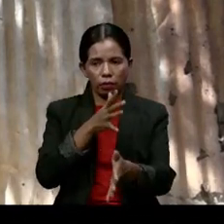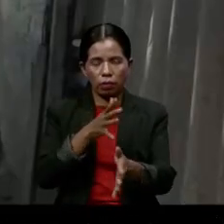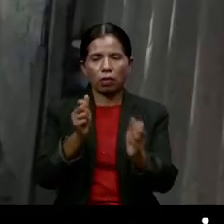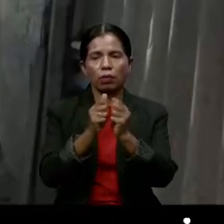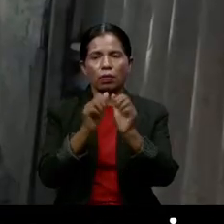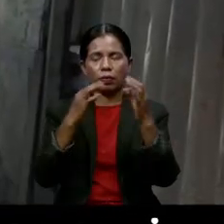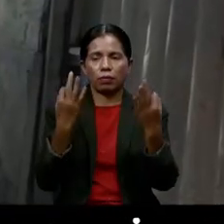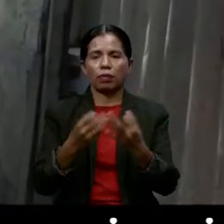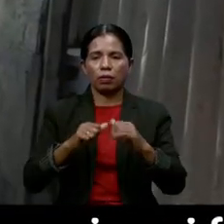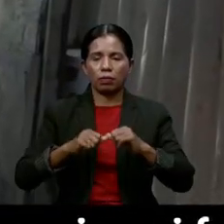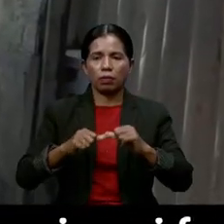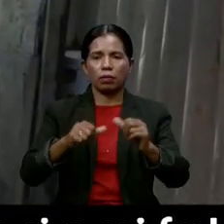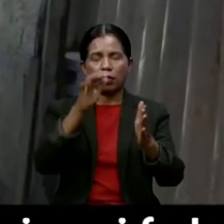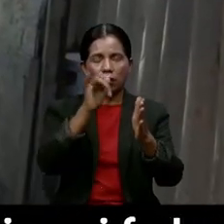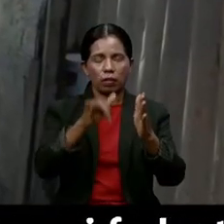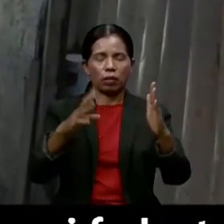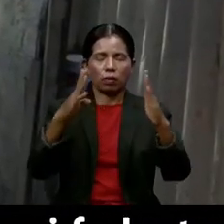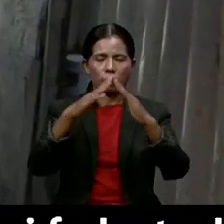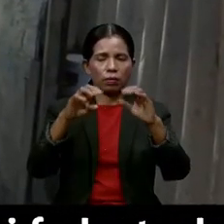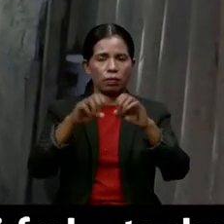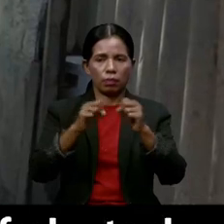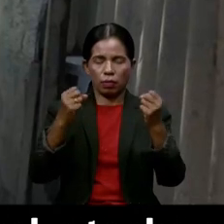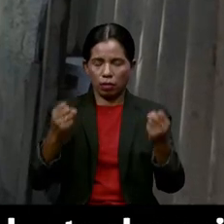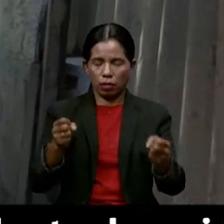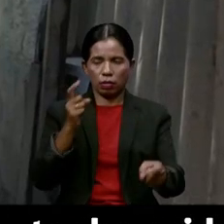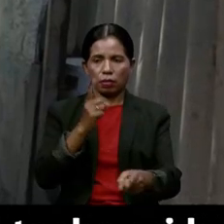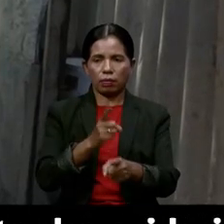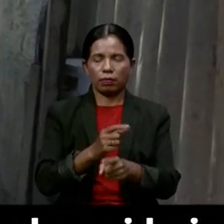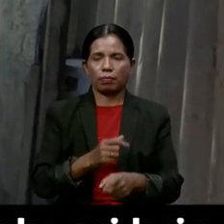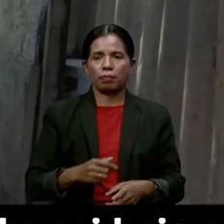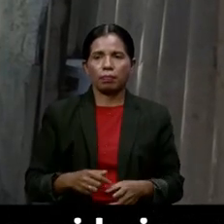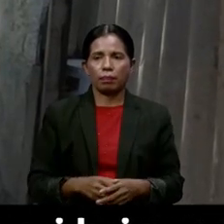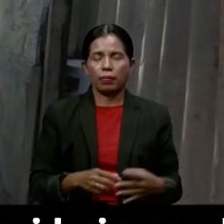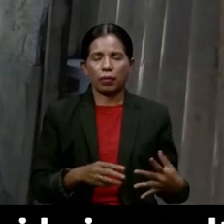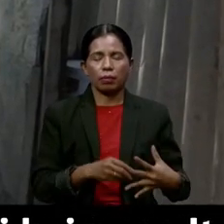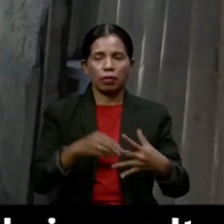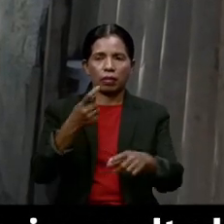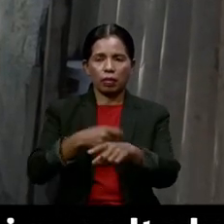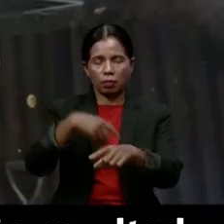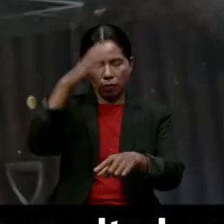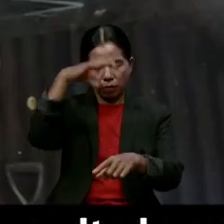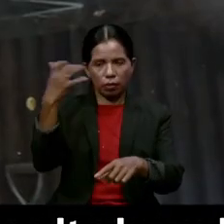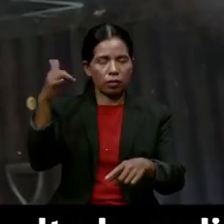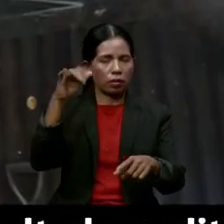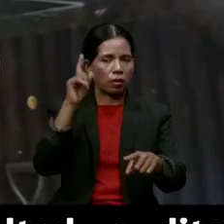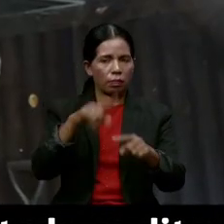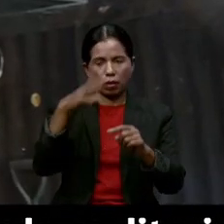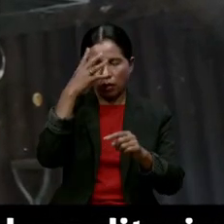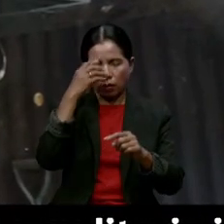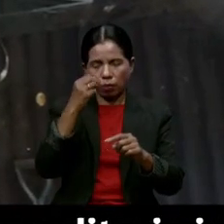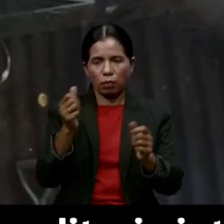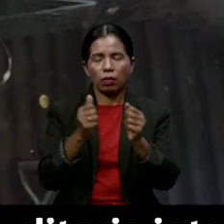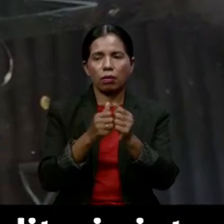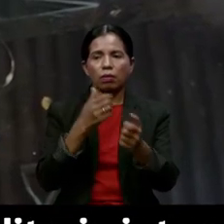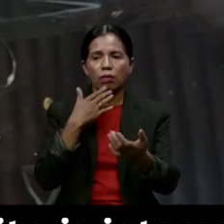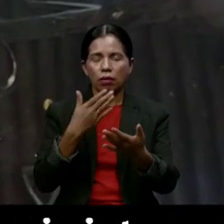família continua ela é uma nebela merece a tuhorikpa liu liu tempo udan sira la bele toba ho akmatek